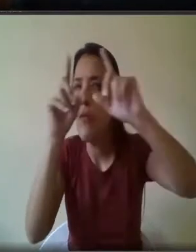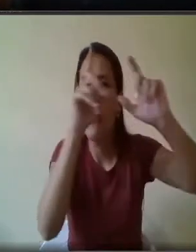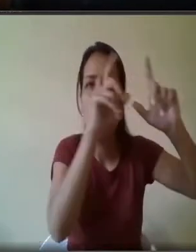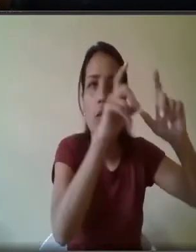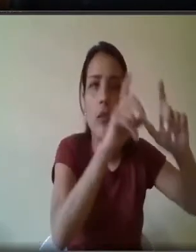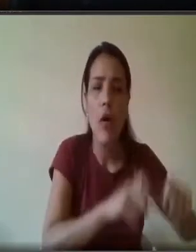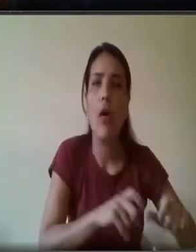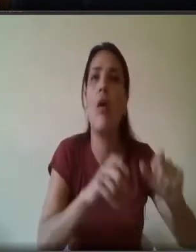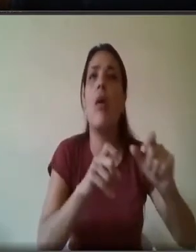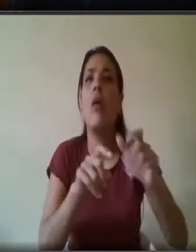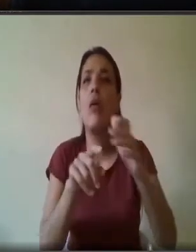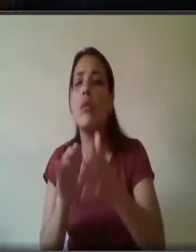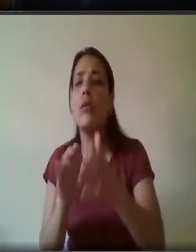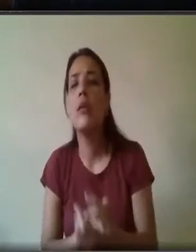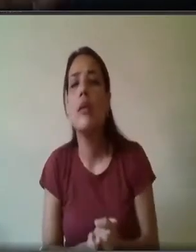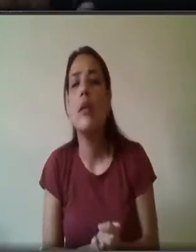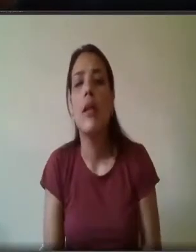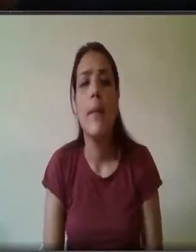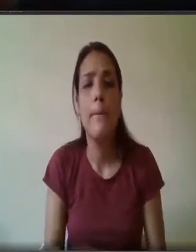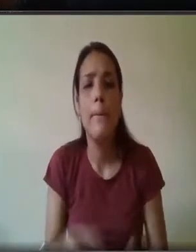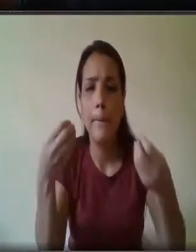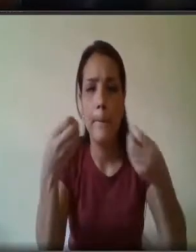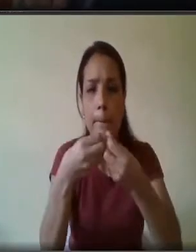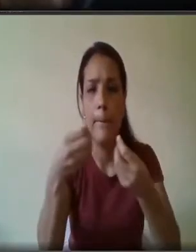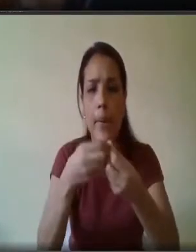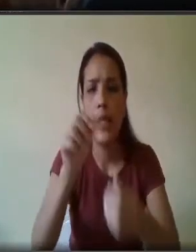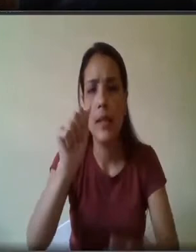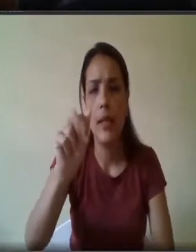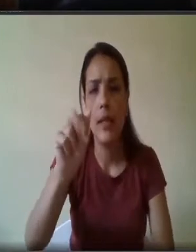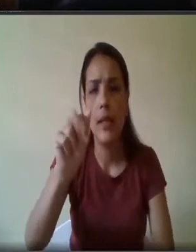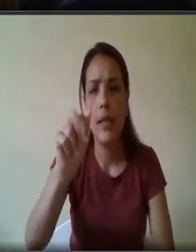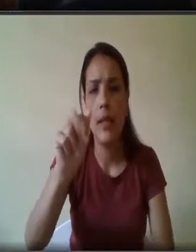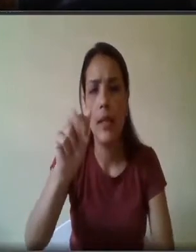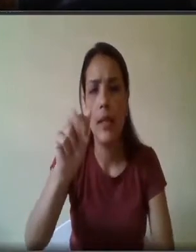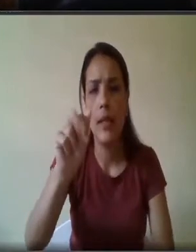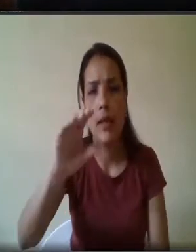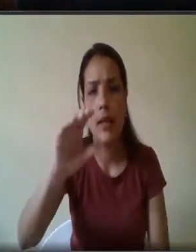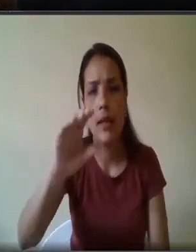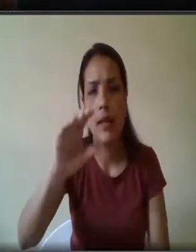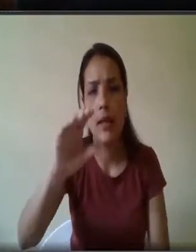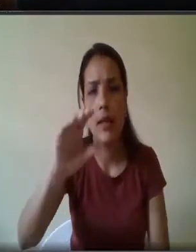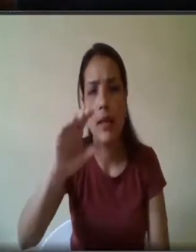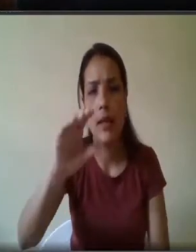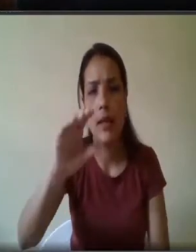Aracati, como é que é? Alguém me lembra depois o nome aí. Mas, enfim.